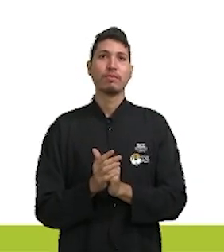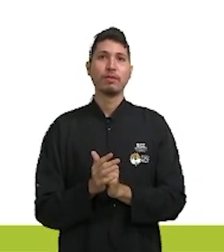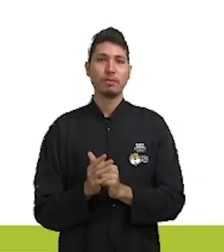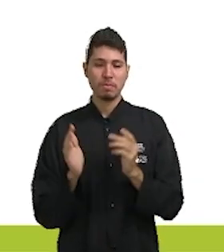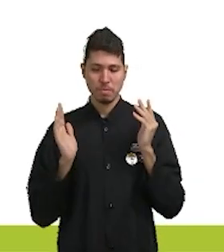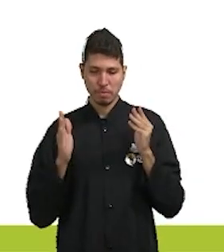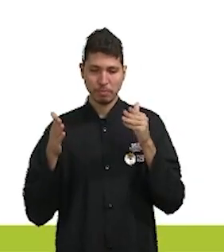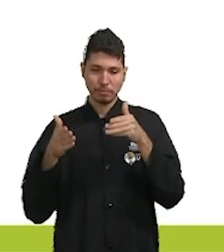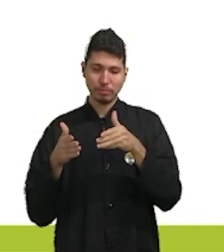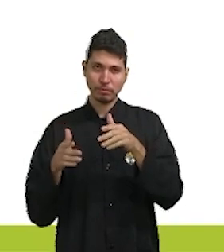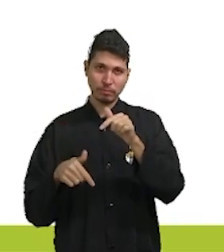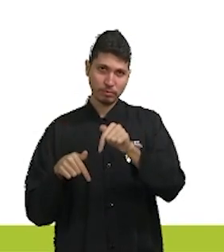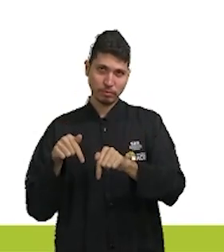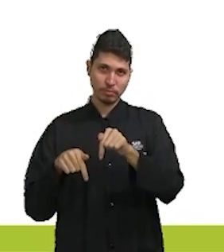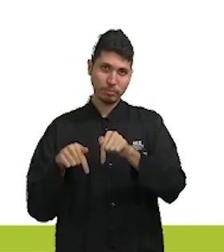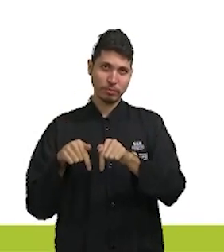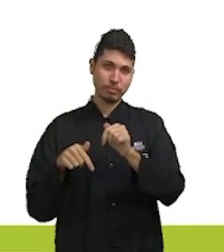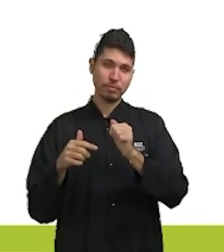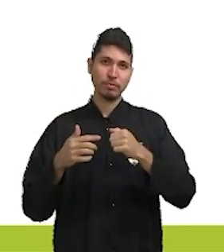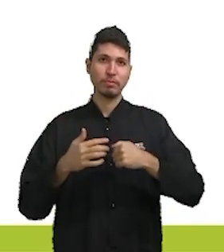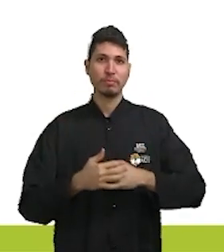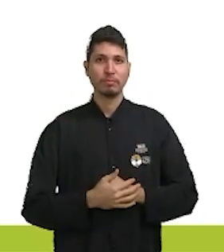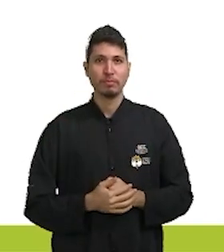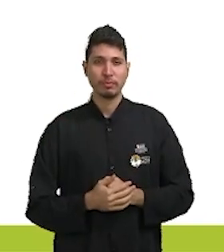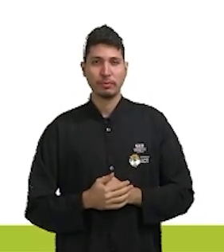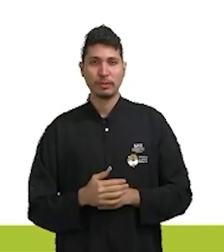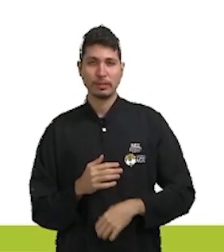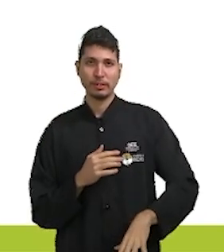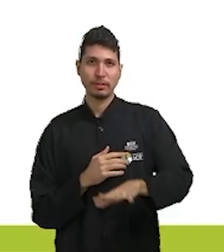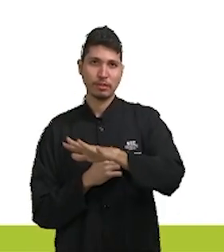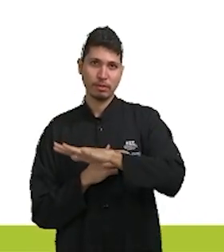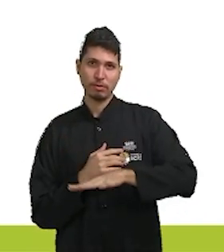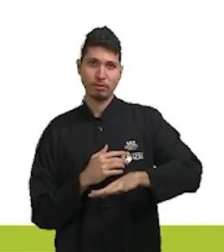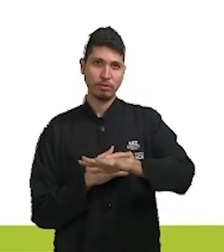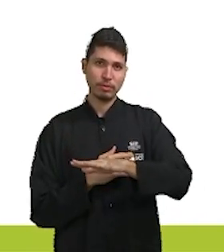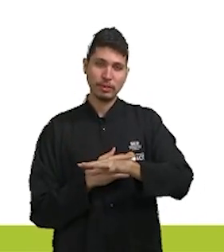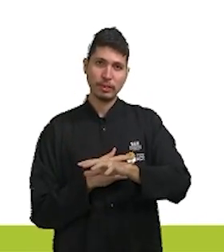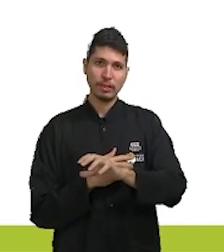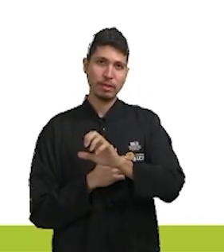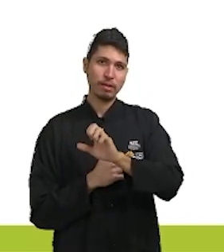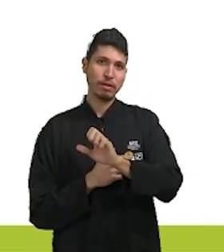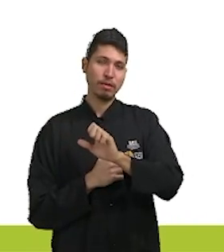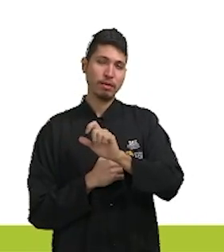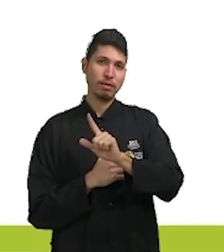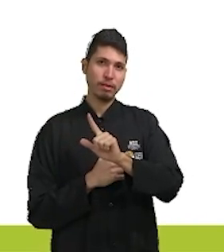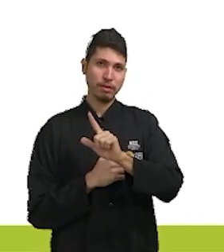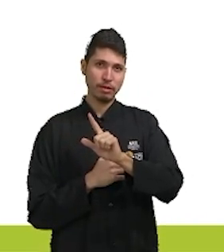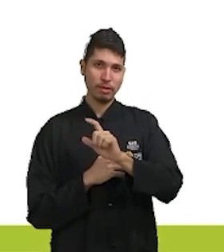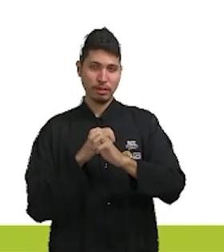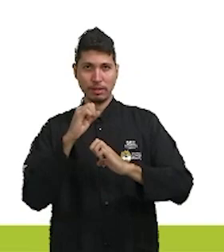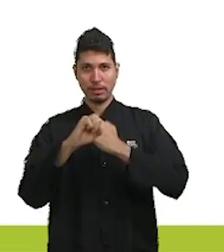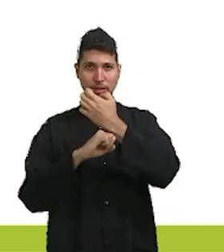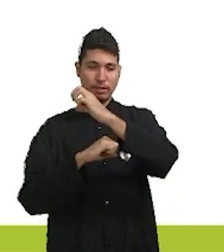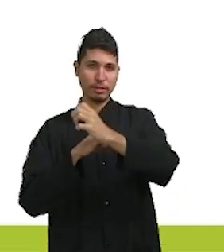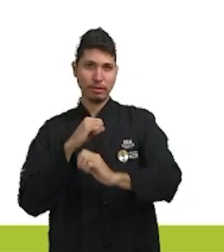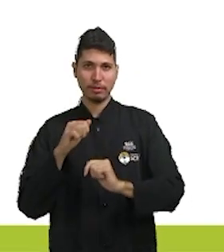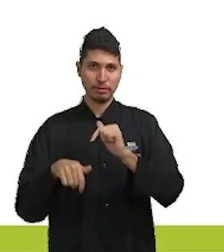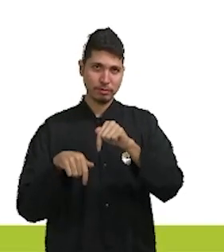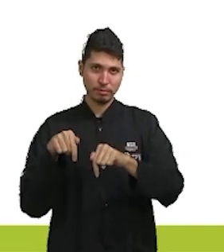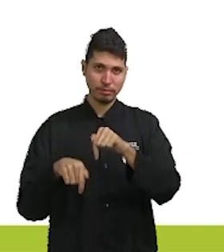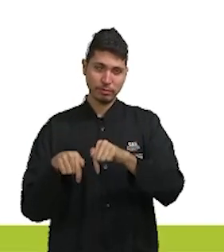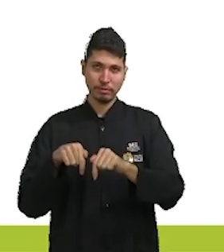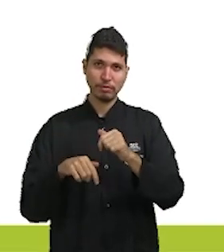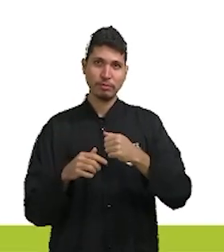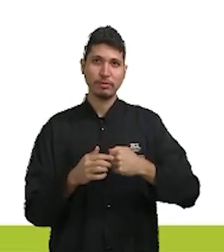química, principalmente na parte aí de eletroquímica, né? Descrevendo a tendência de uma espécie